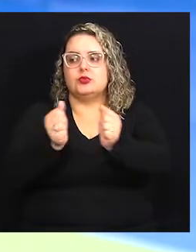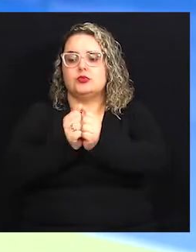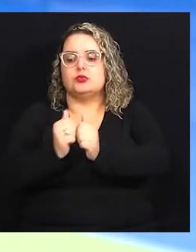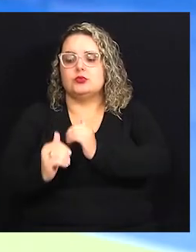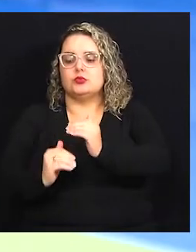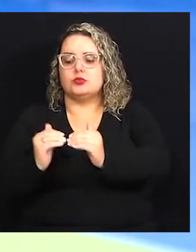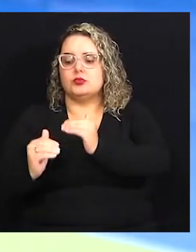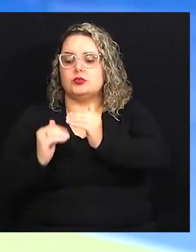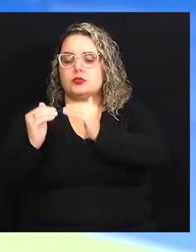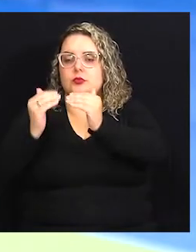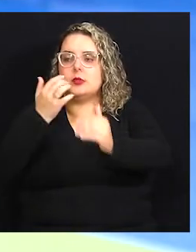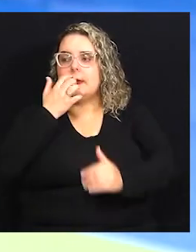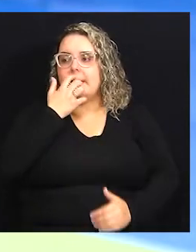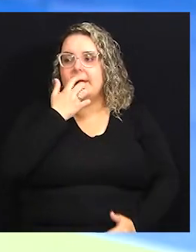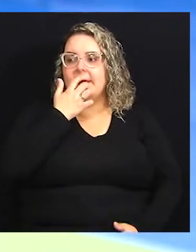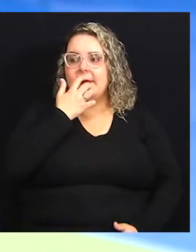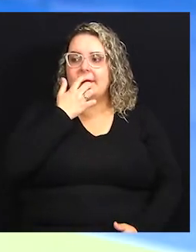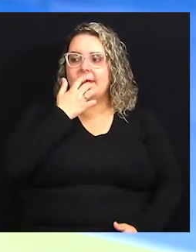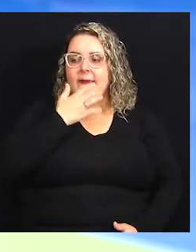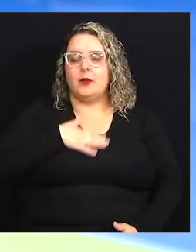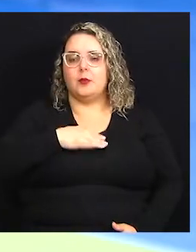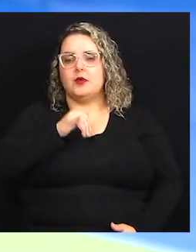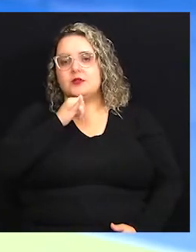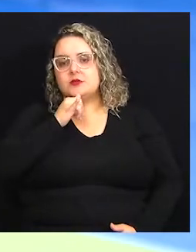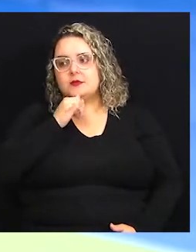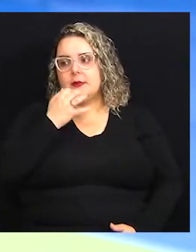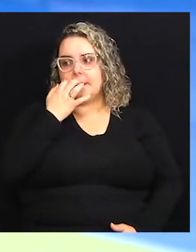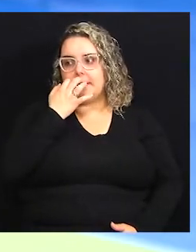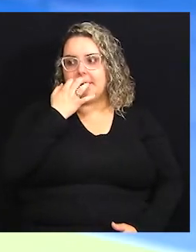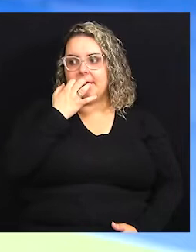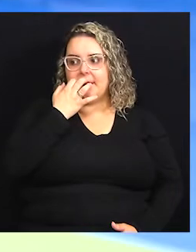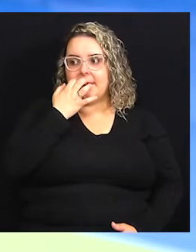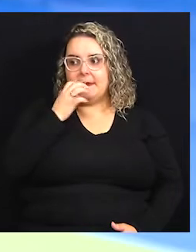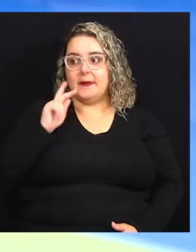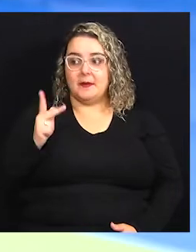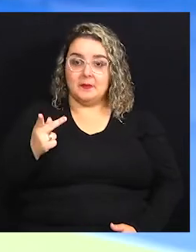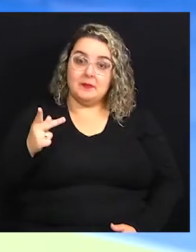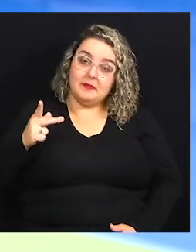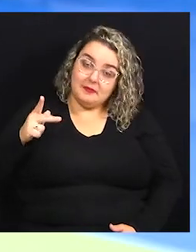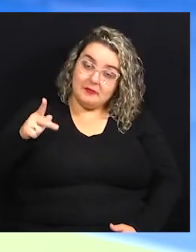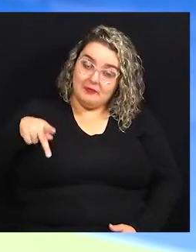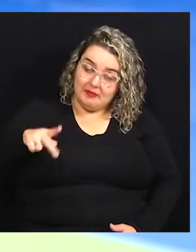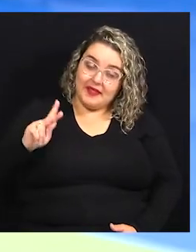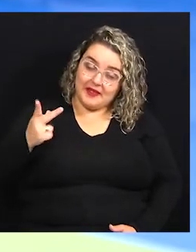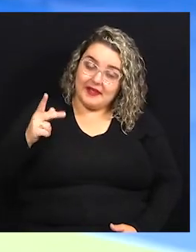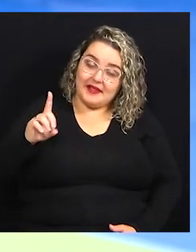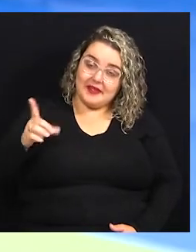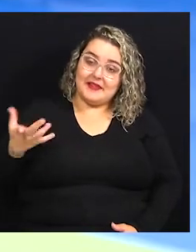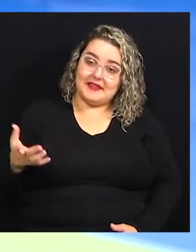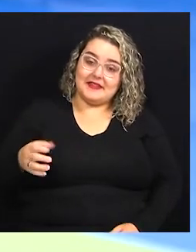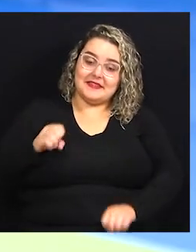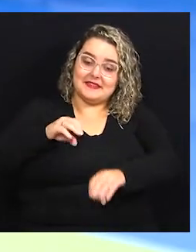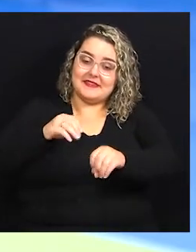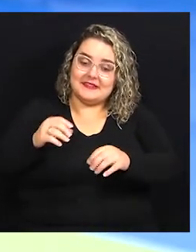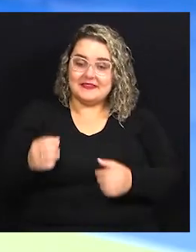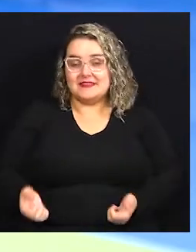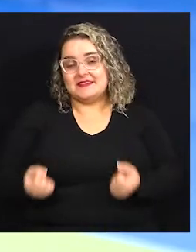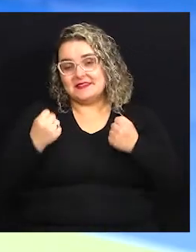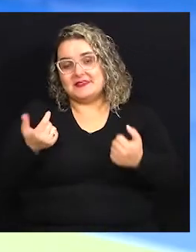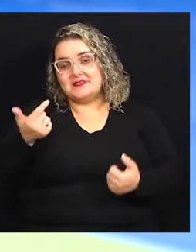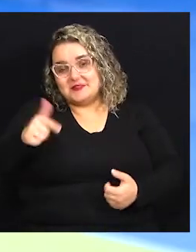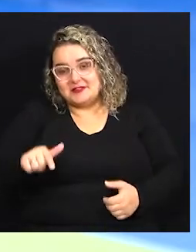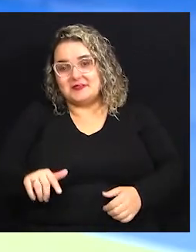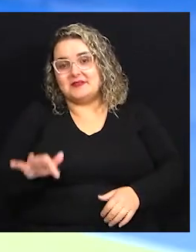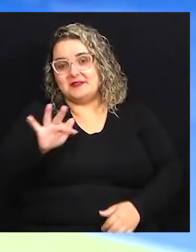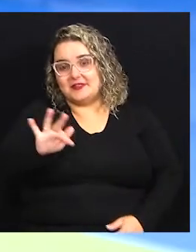com crescimento. Vou dar o exemplo do meu exemplo. Fui PhD em Educação Física, fui mais. Conseguir terminar e continuar